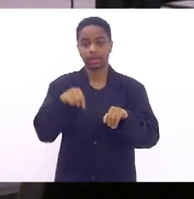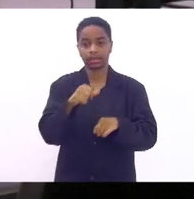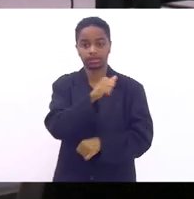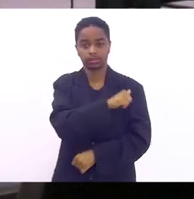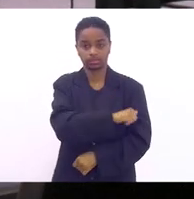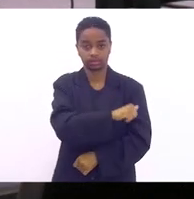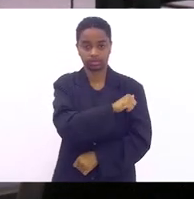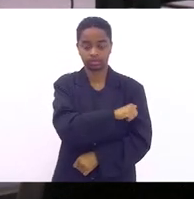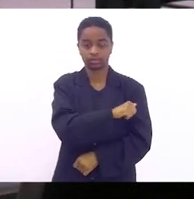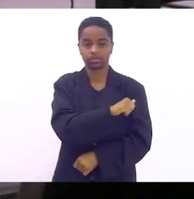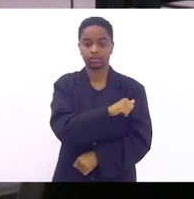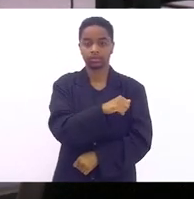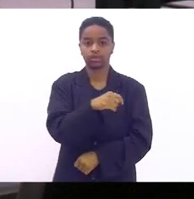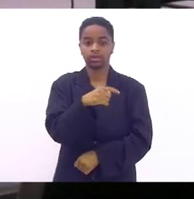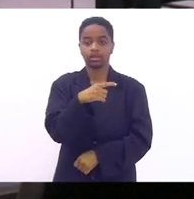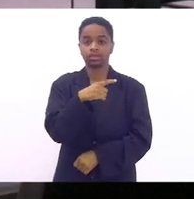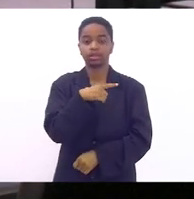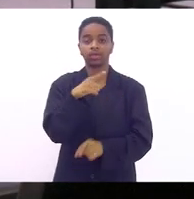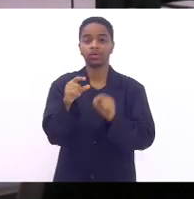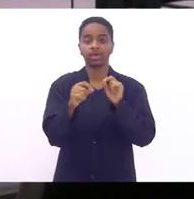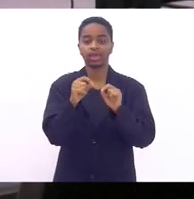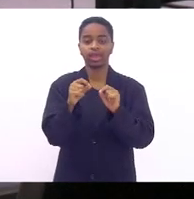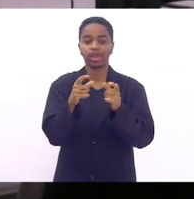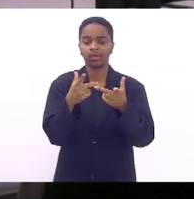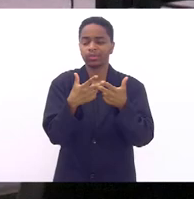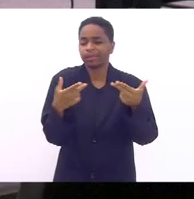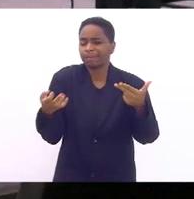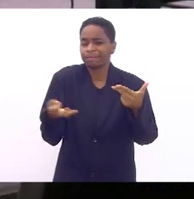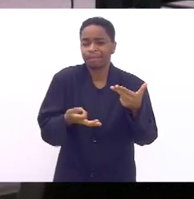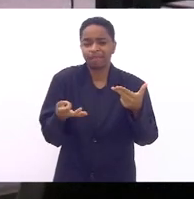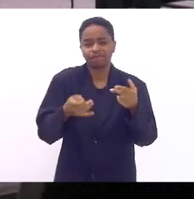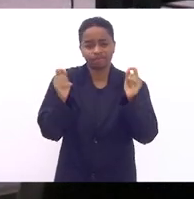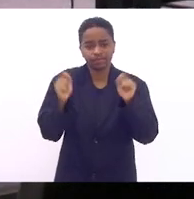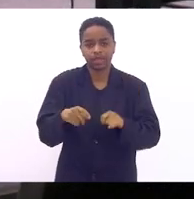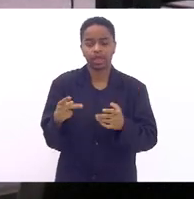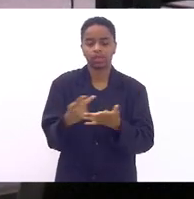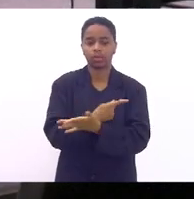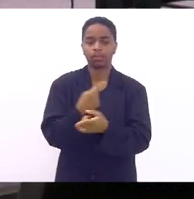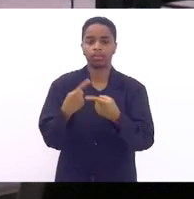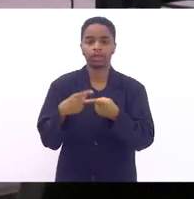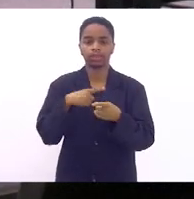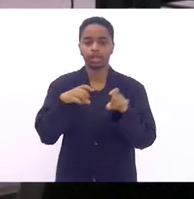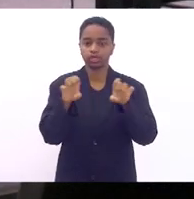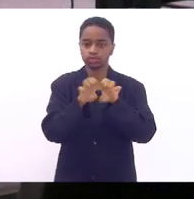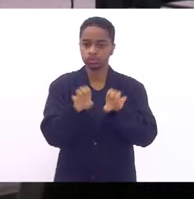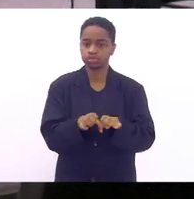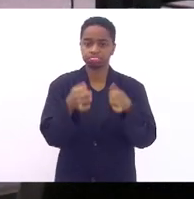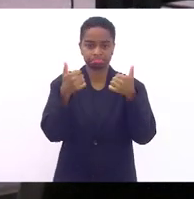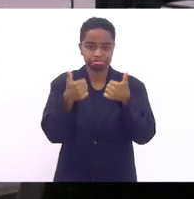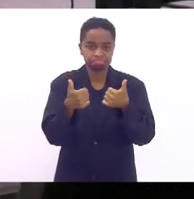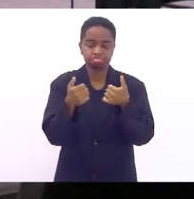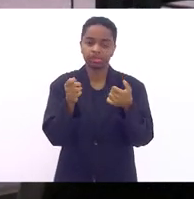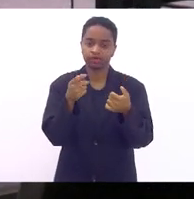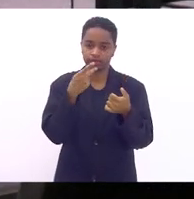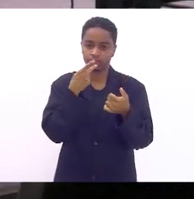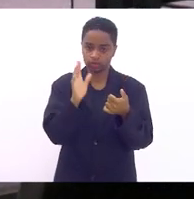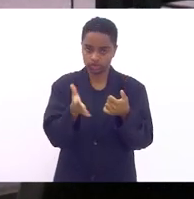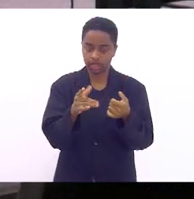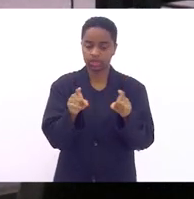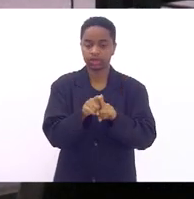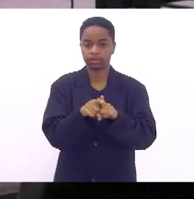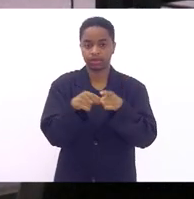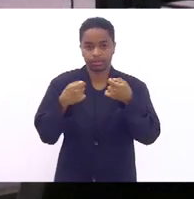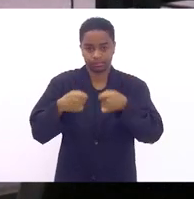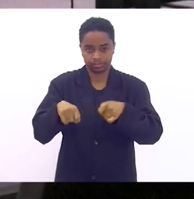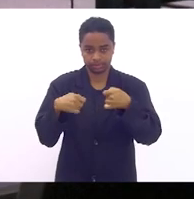Janeiro a tempestade perfeita para isso acontecer porque nós temos a infraestrutura necessária já foi citada aqui a